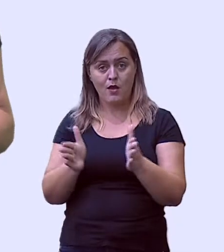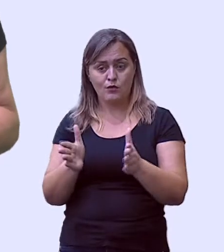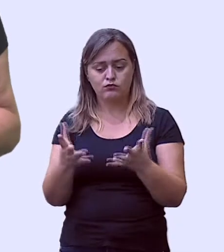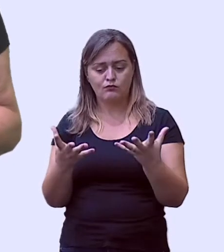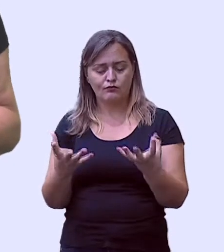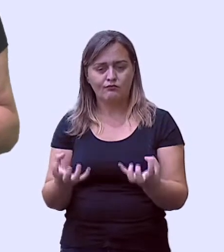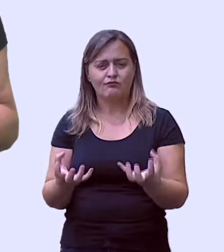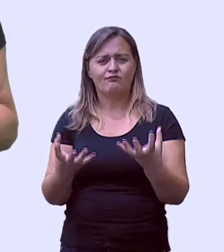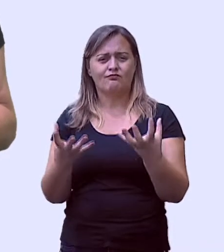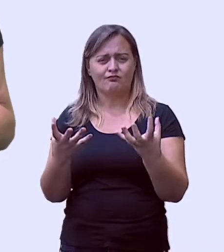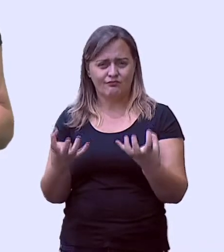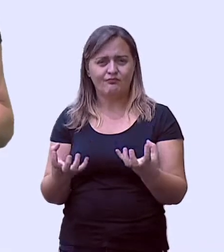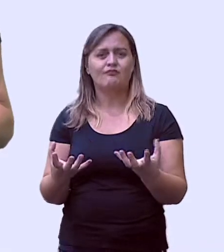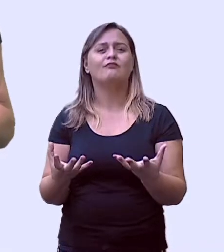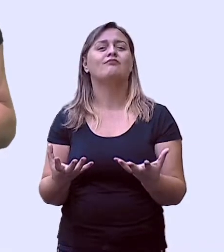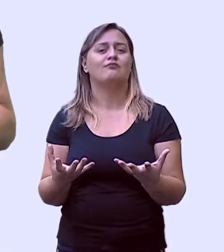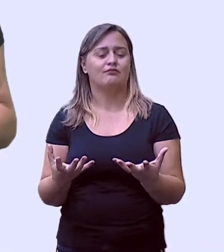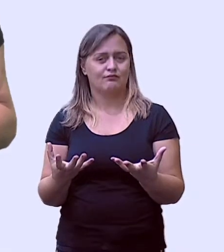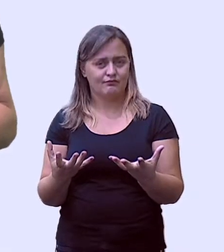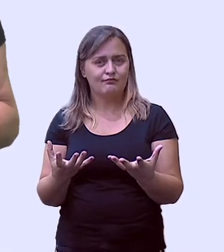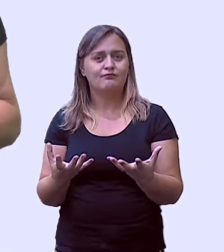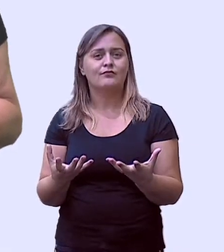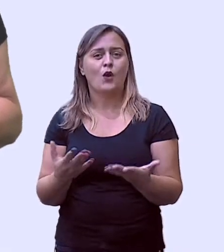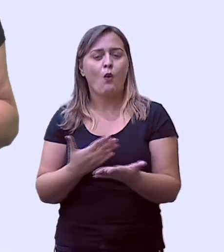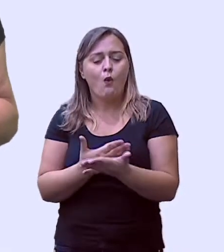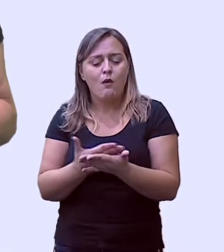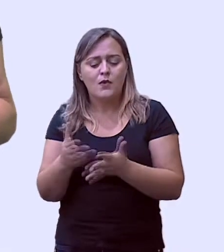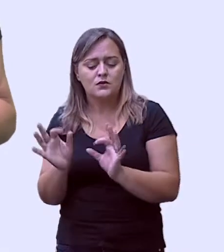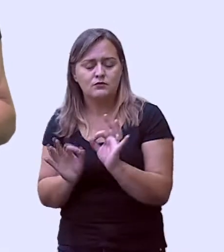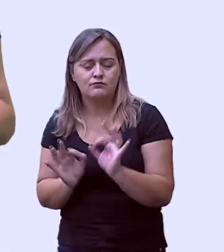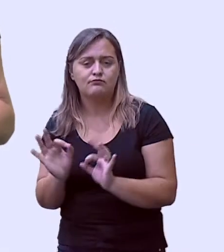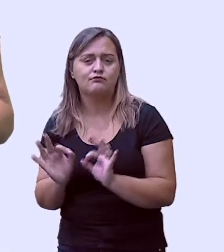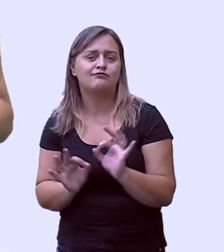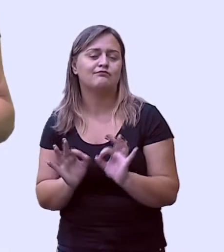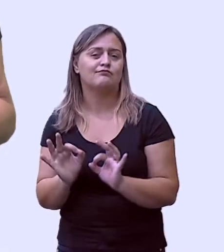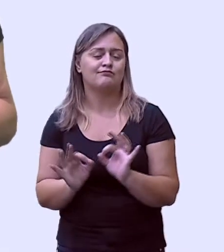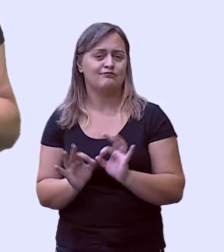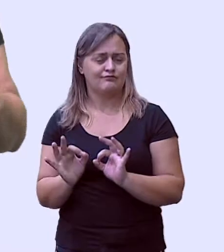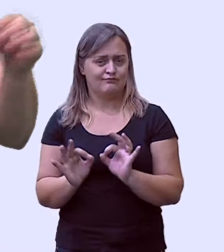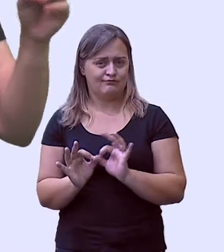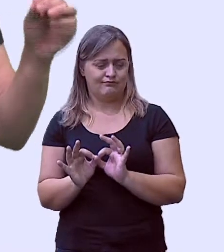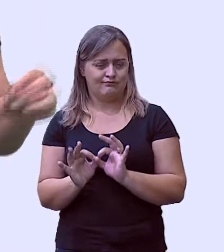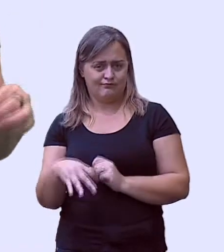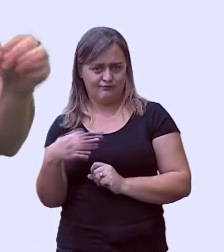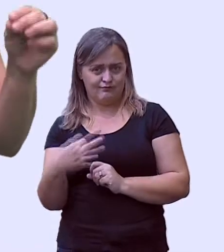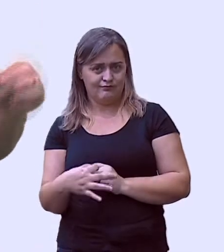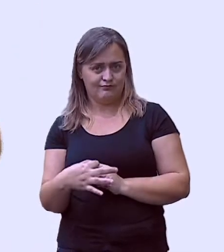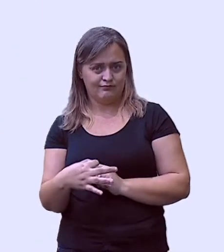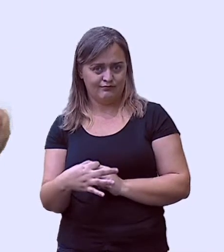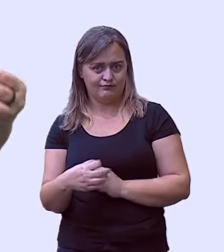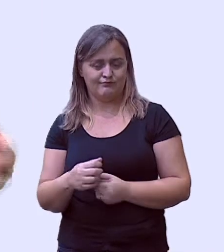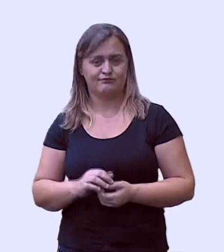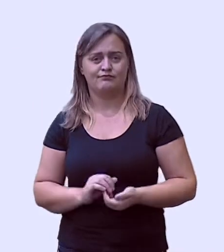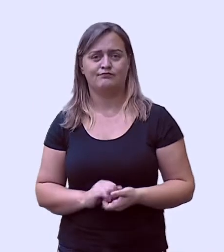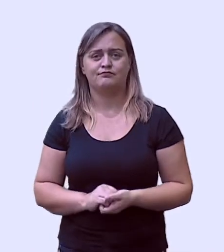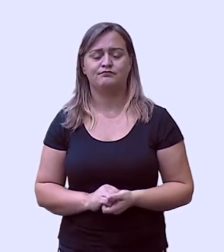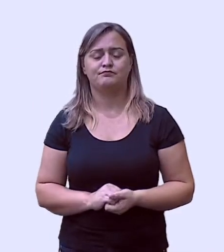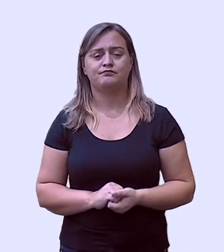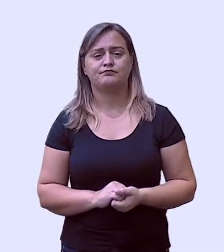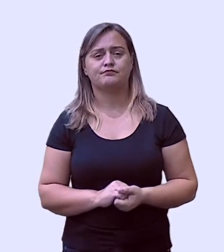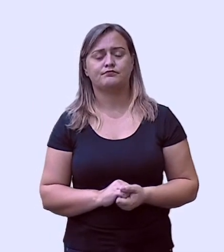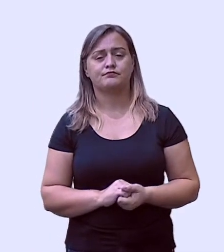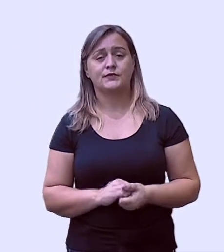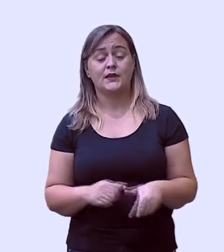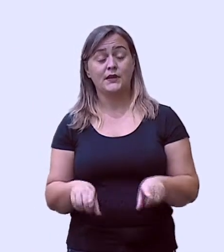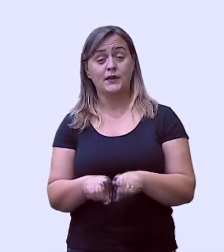da gente entender isso. Olha só, o cerrado ele vai contar com uma grande variedade de espécies